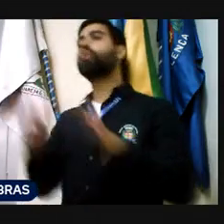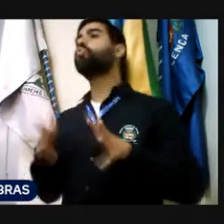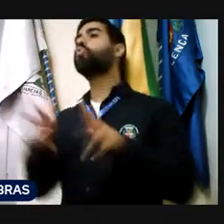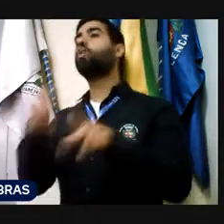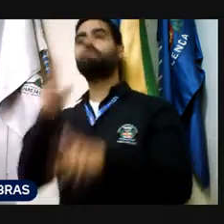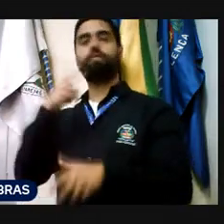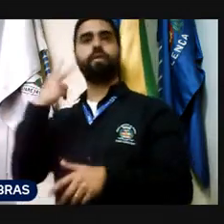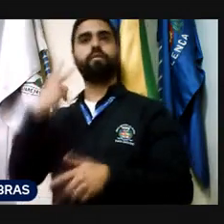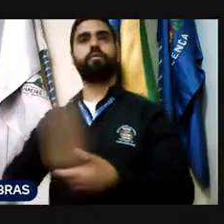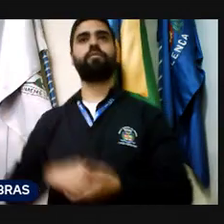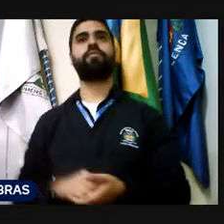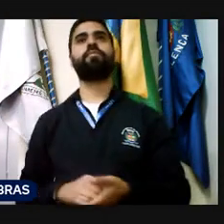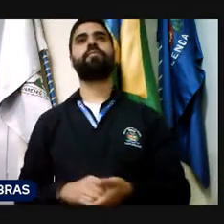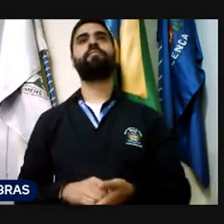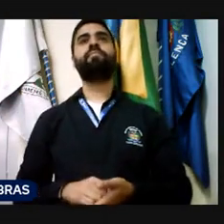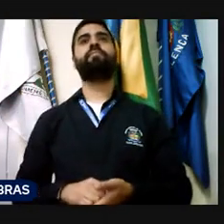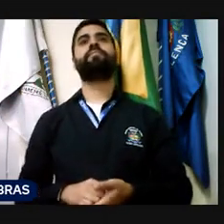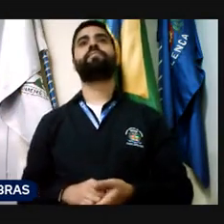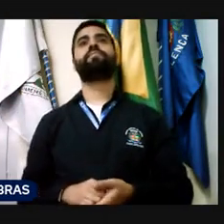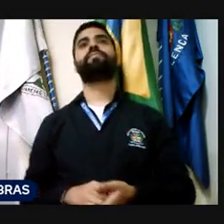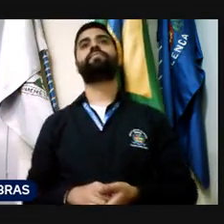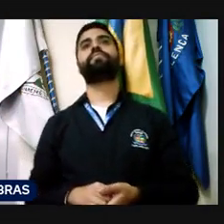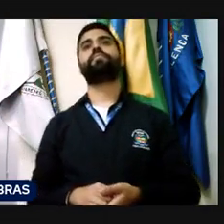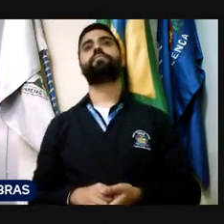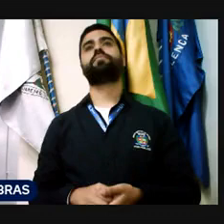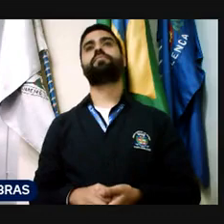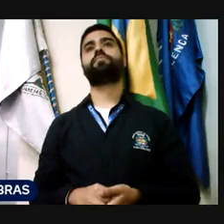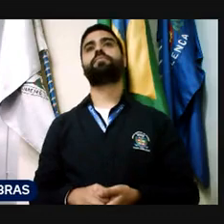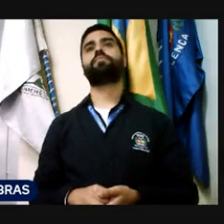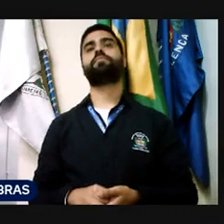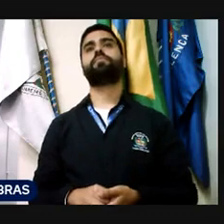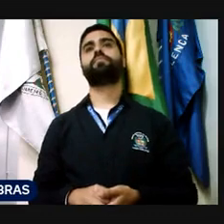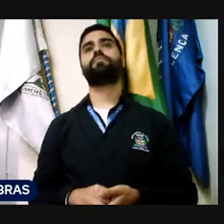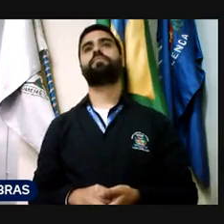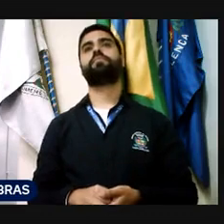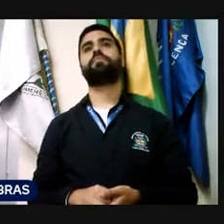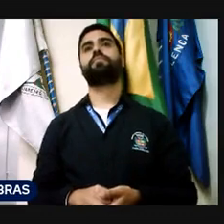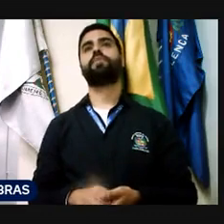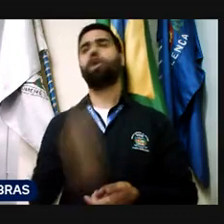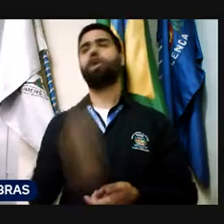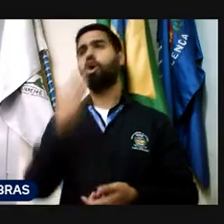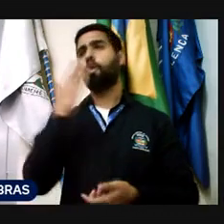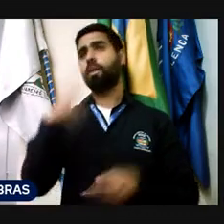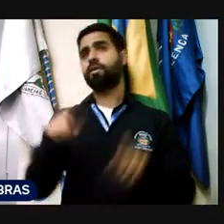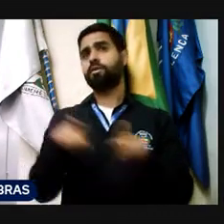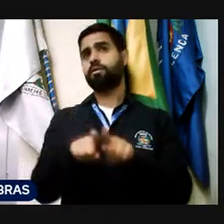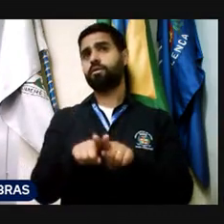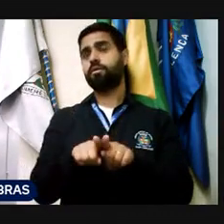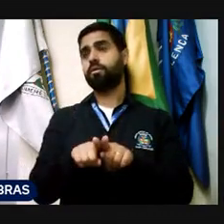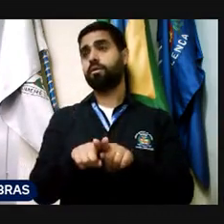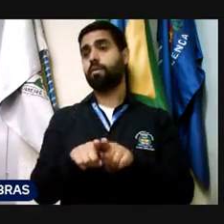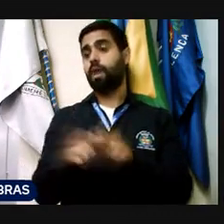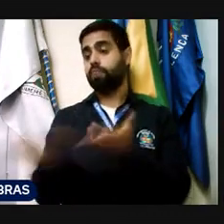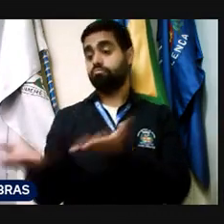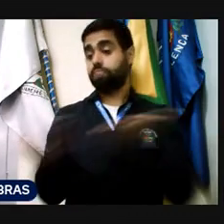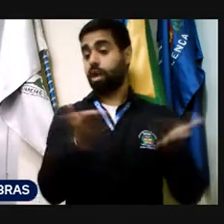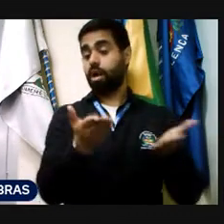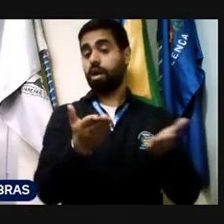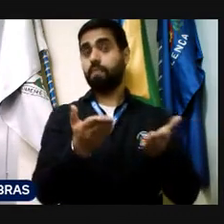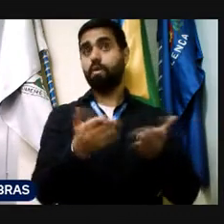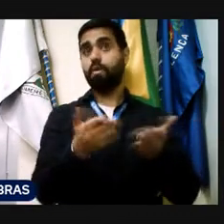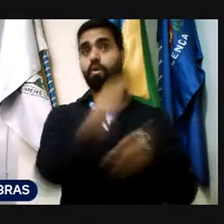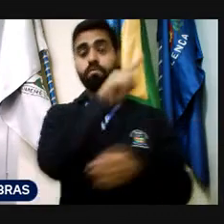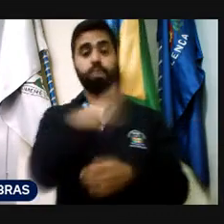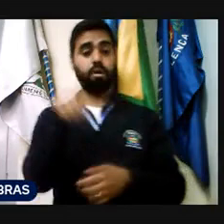vereadores. Então, eu peço a Vossa Excelência que encaminhou esses vetos à comissão aqui, do nosso presidente aqui, o